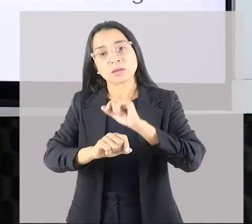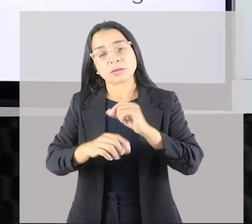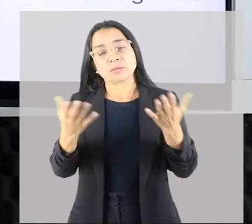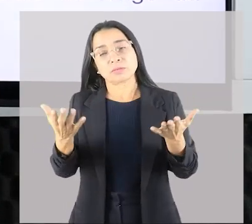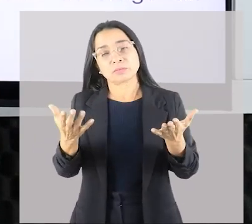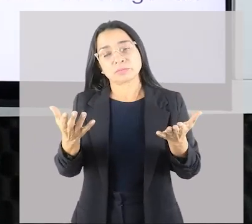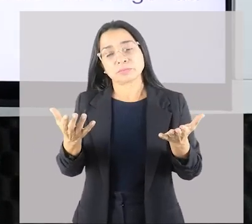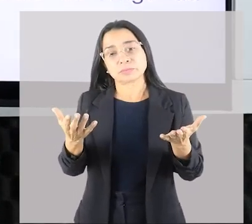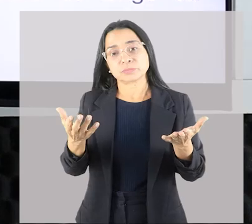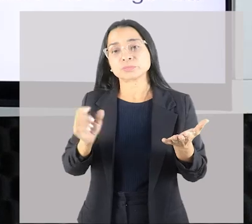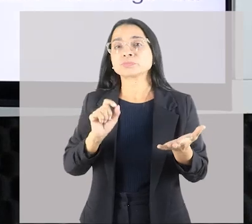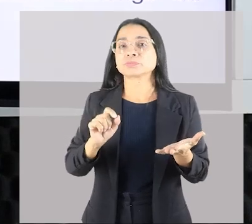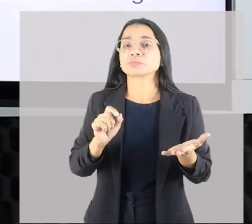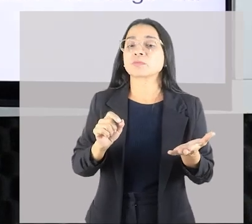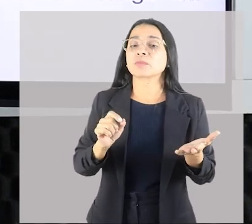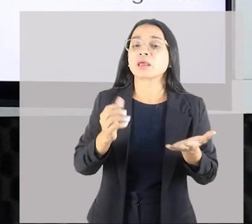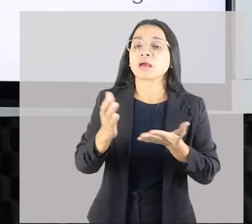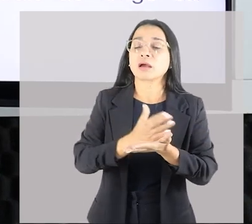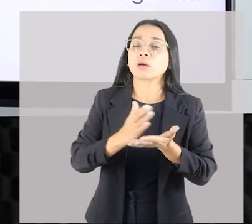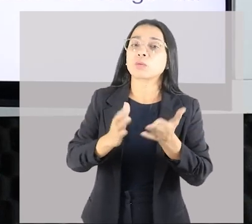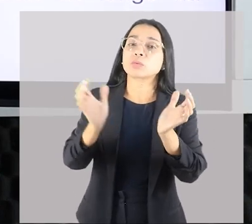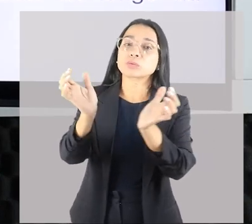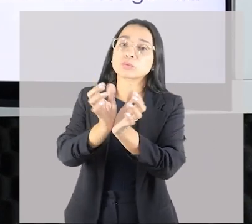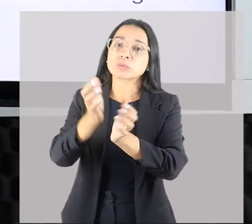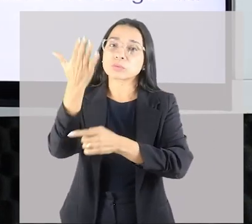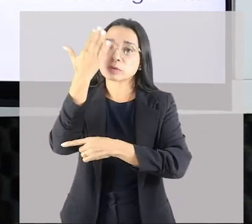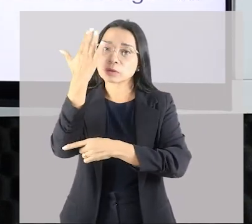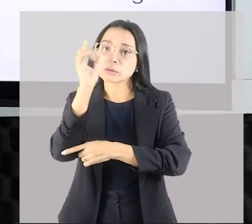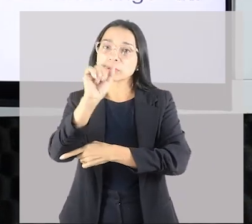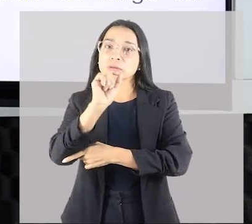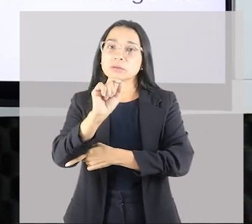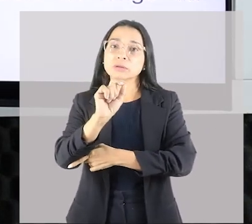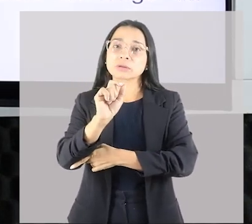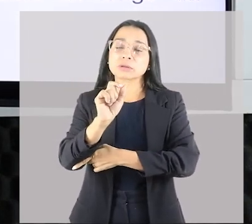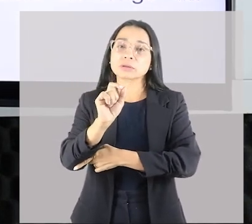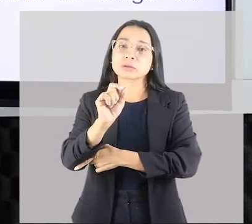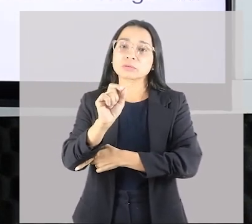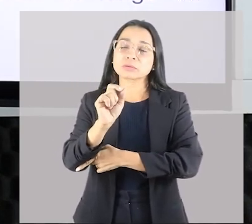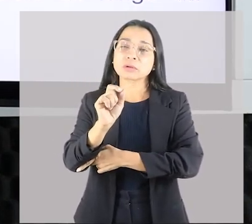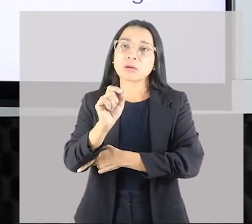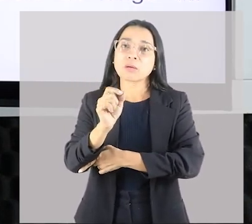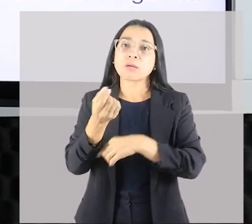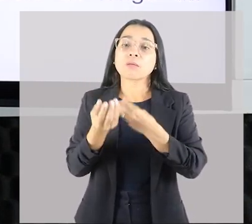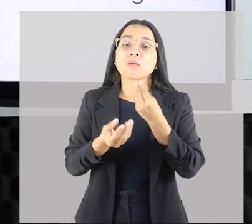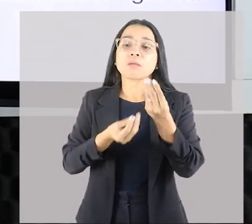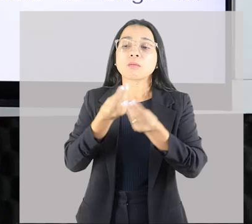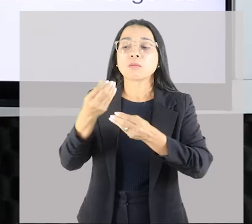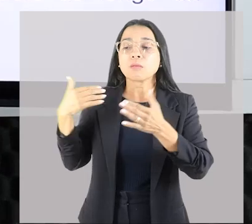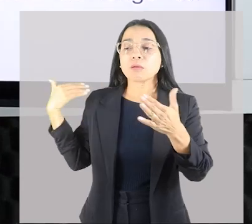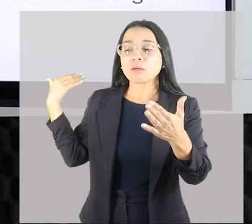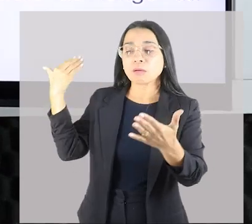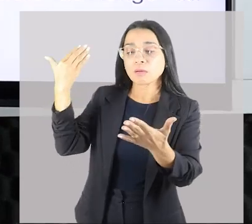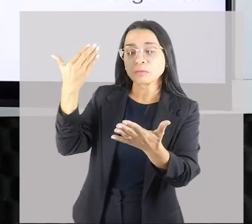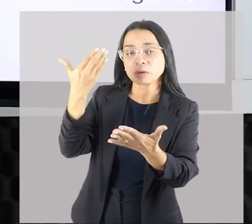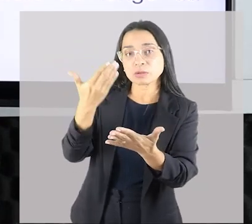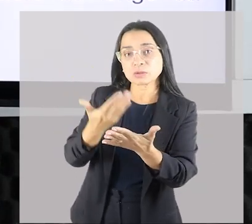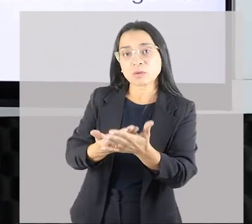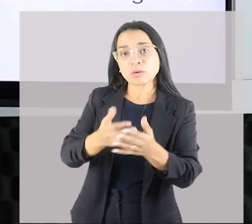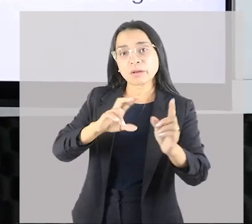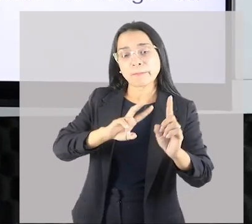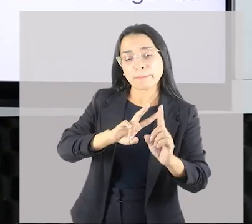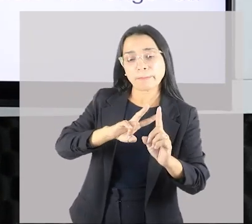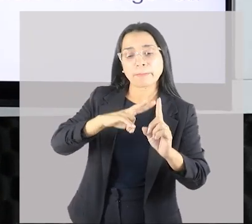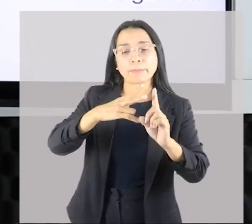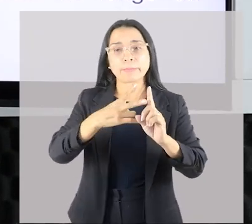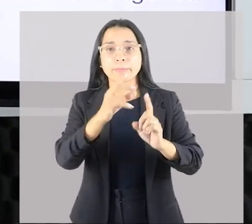de formação. E alguns grupos entendem que não são, de certa forma, ao longo da história, privilegiados.